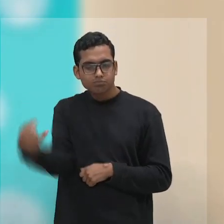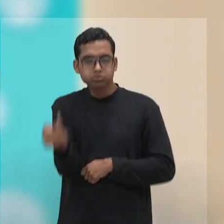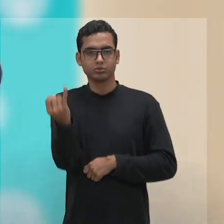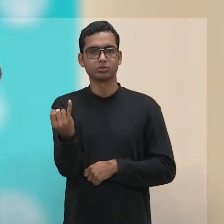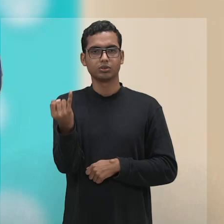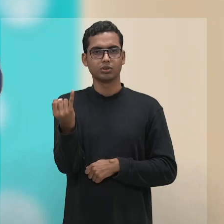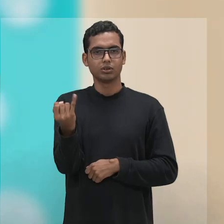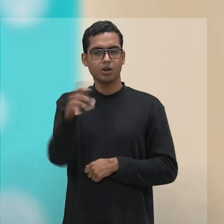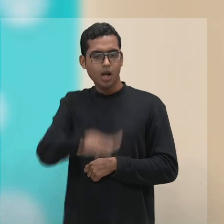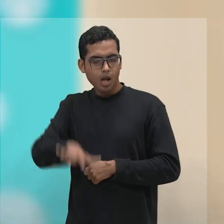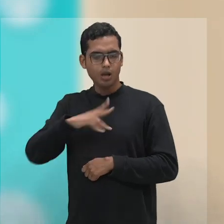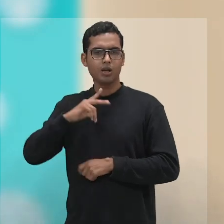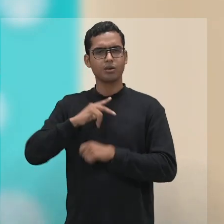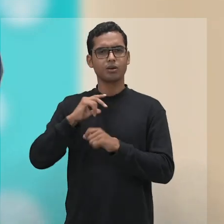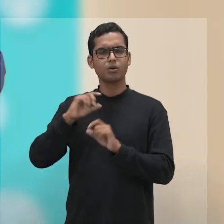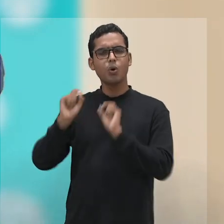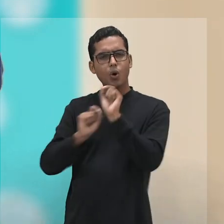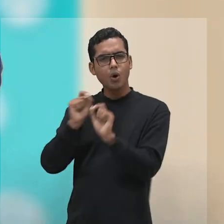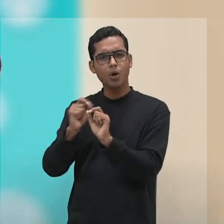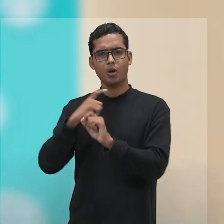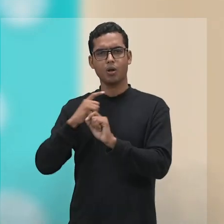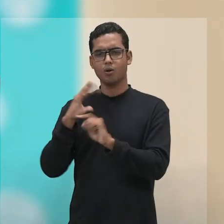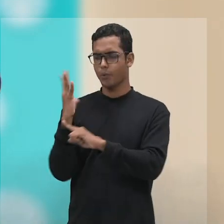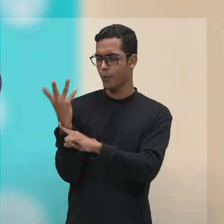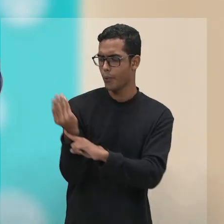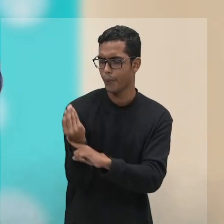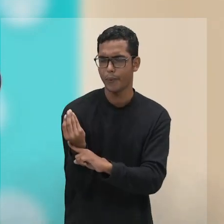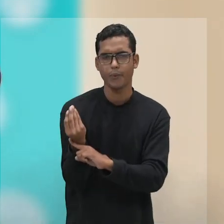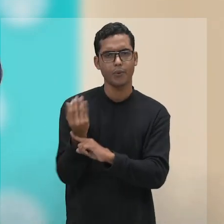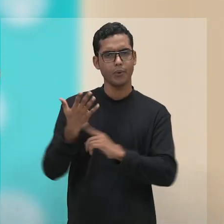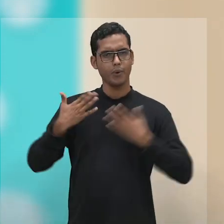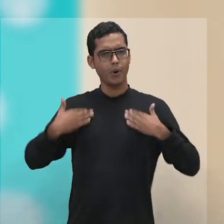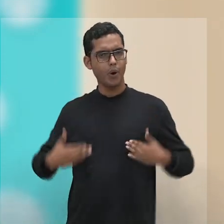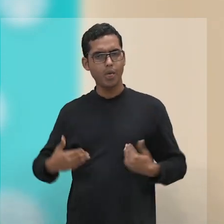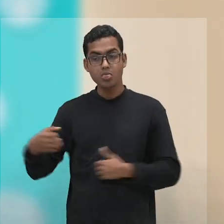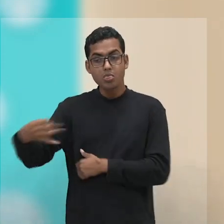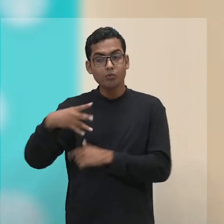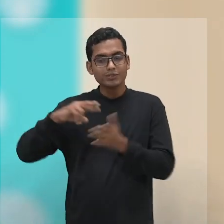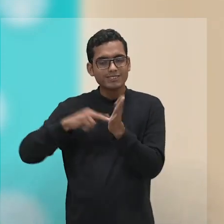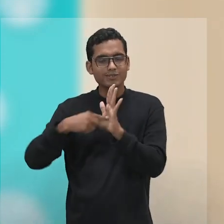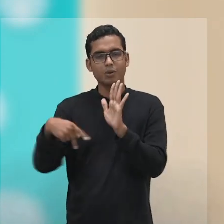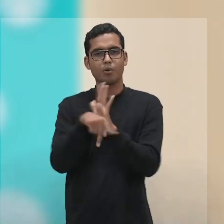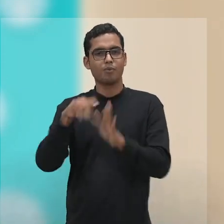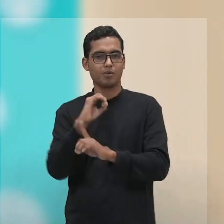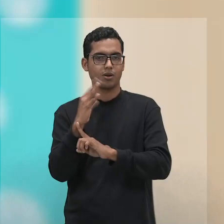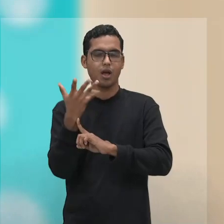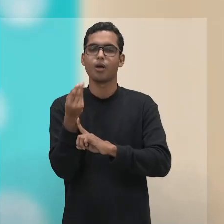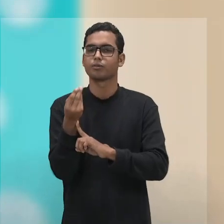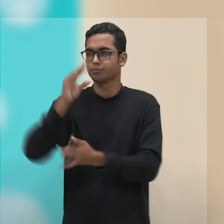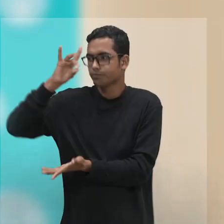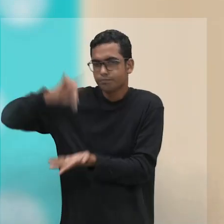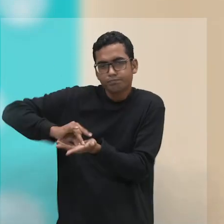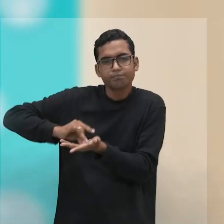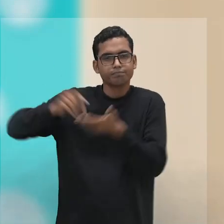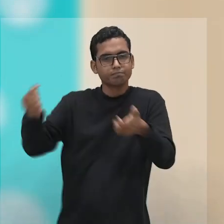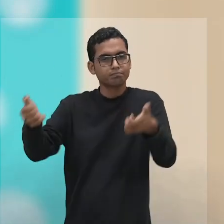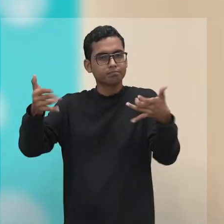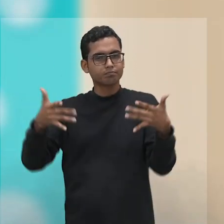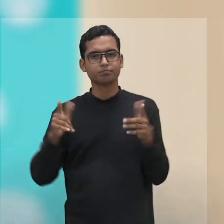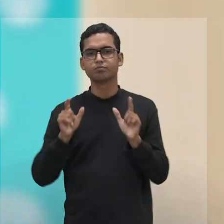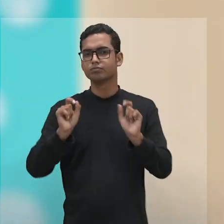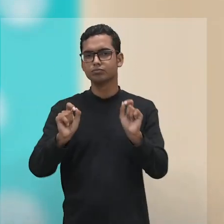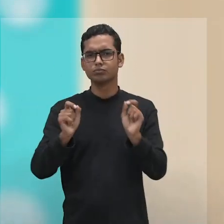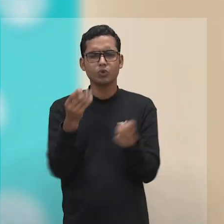parte artística corporal, ressignificar as artes. E dentro disso nós vamos falar o quê? Falamos sobre como